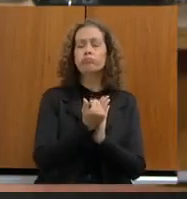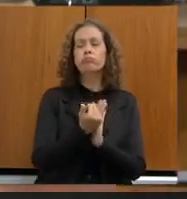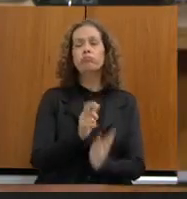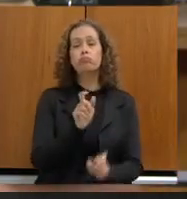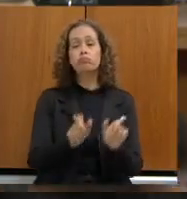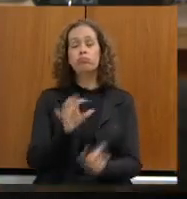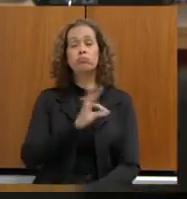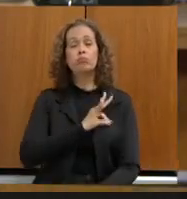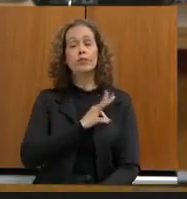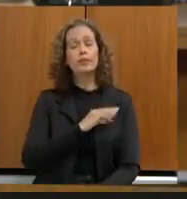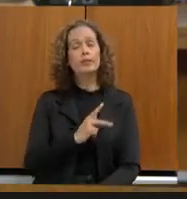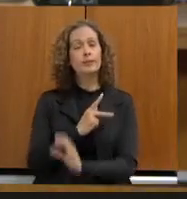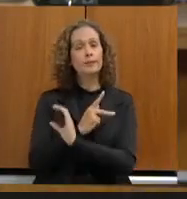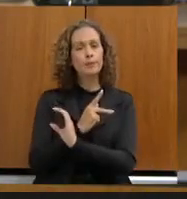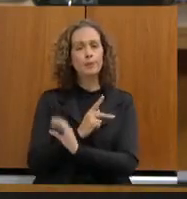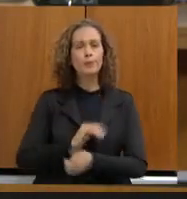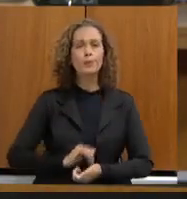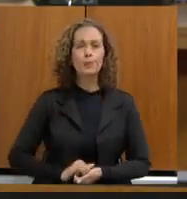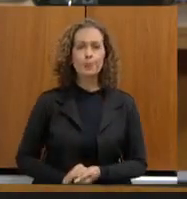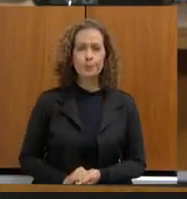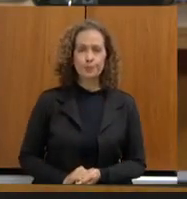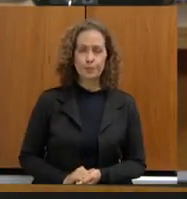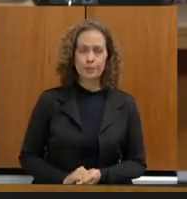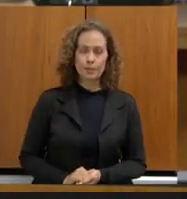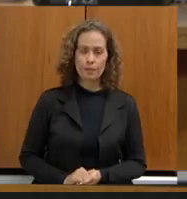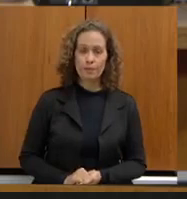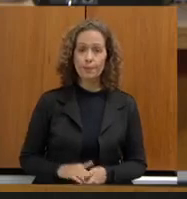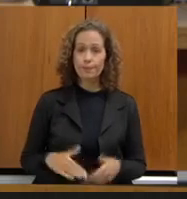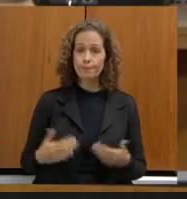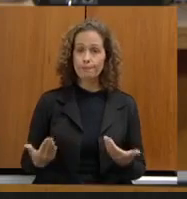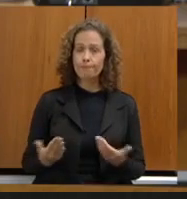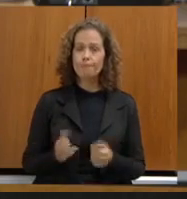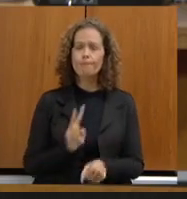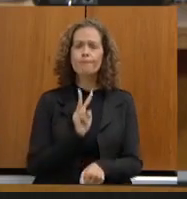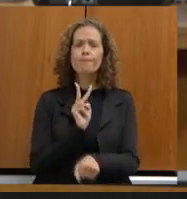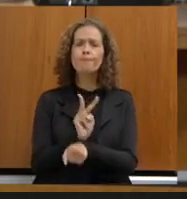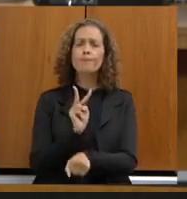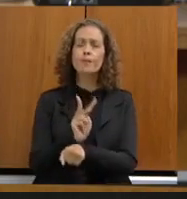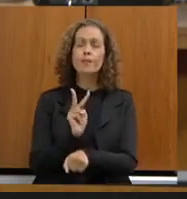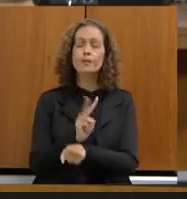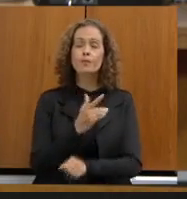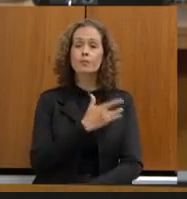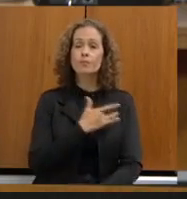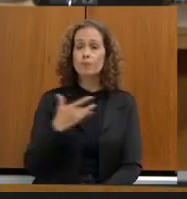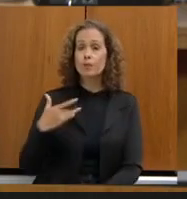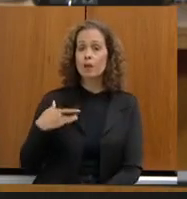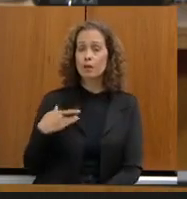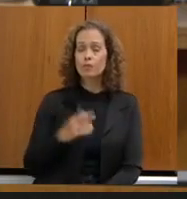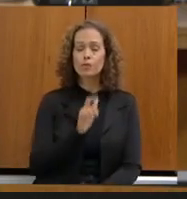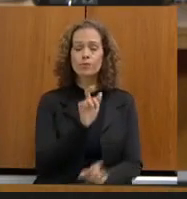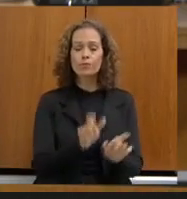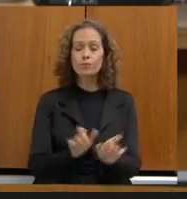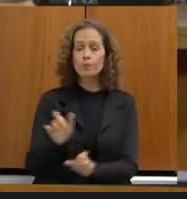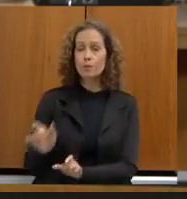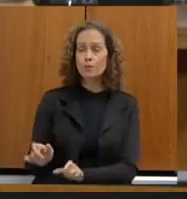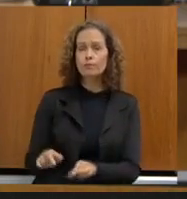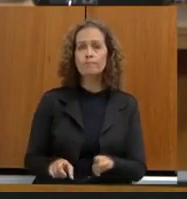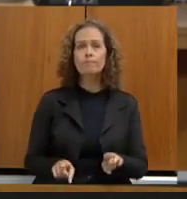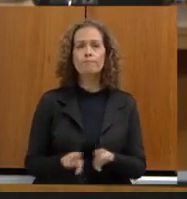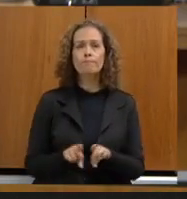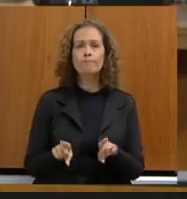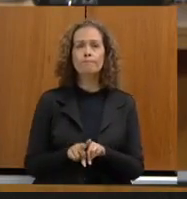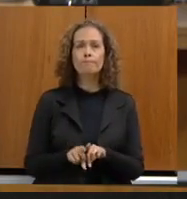civil pode seguir no campo da proteção Saúde ao servidor pode